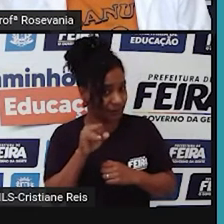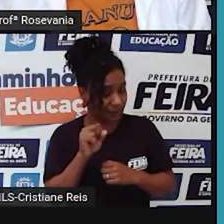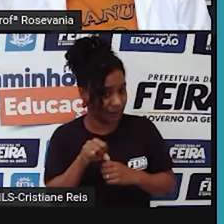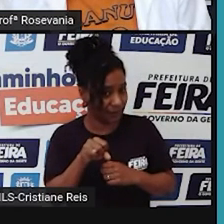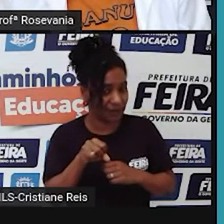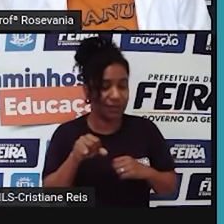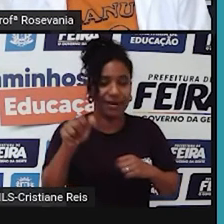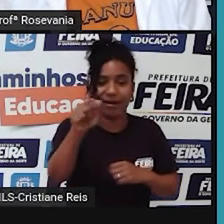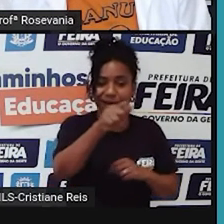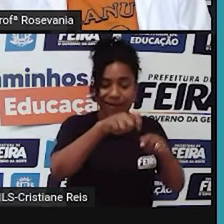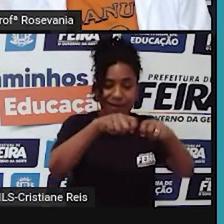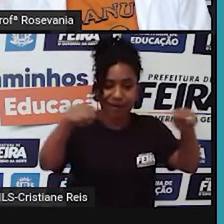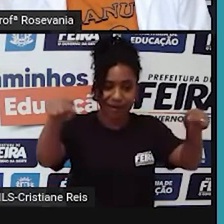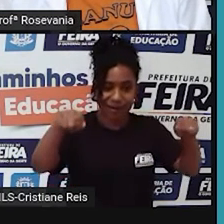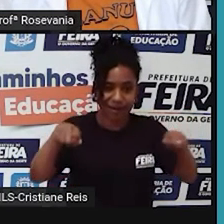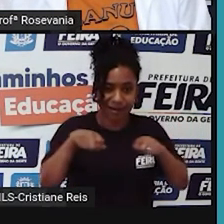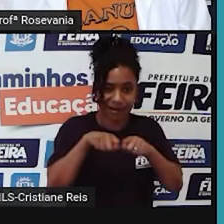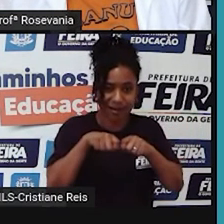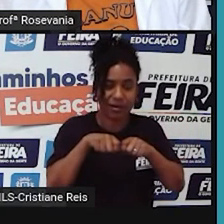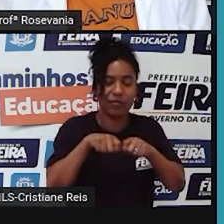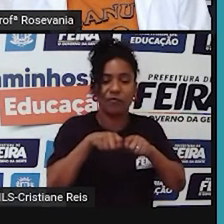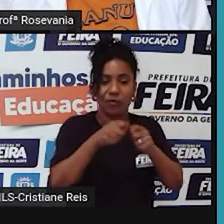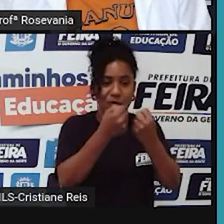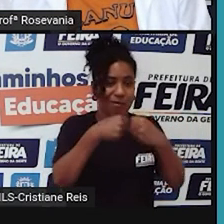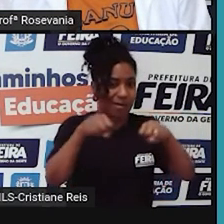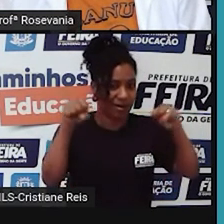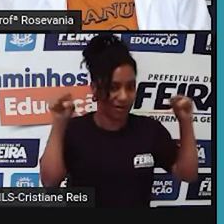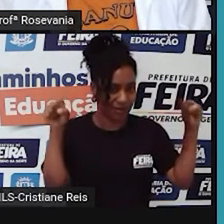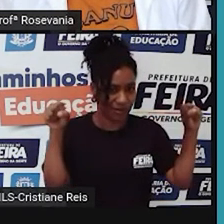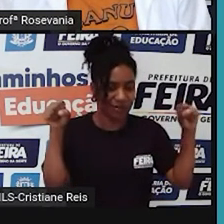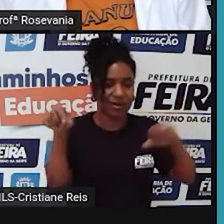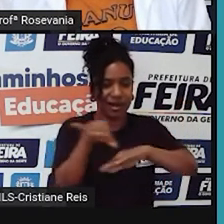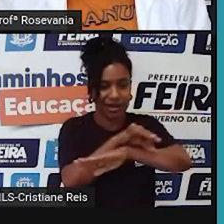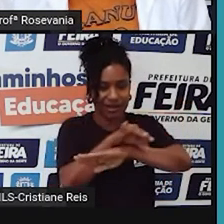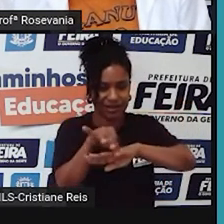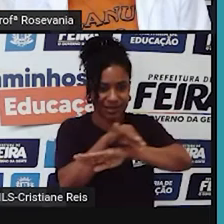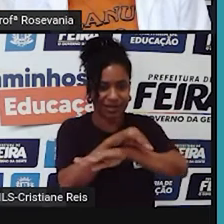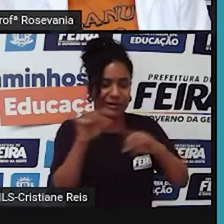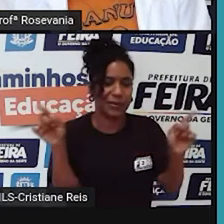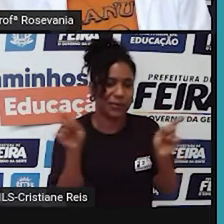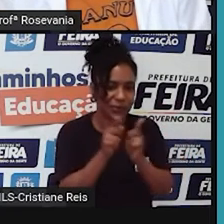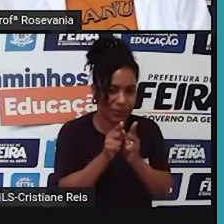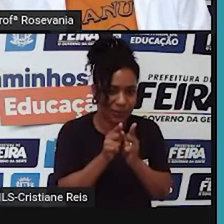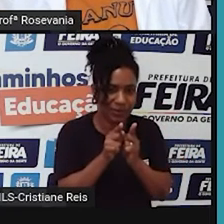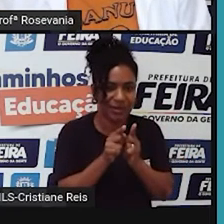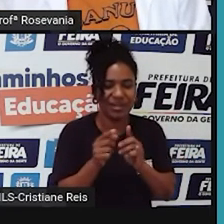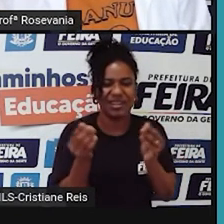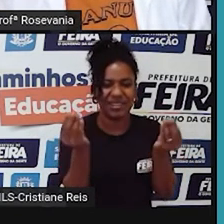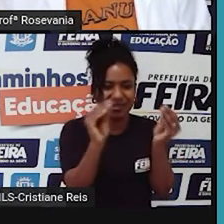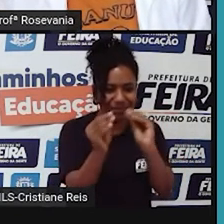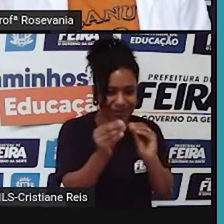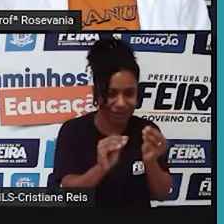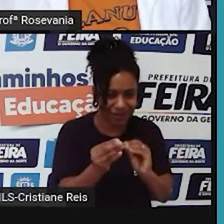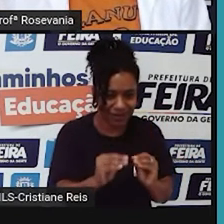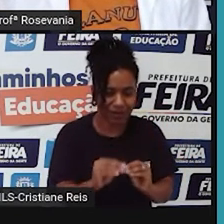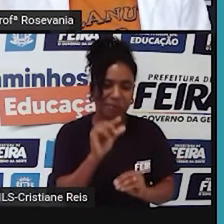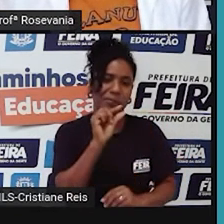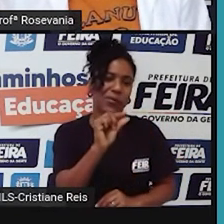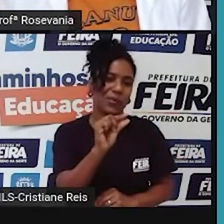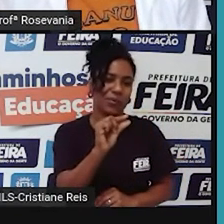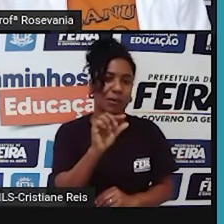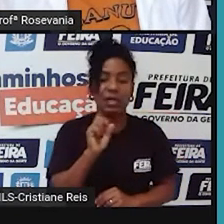é a área, menor a escala, a gente vai ter menos detalhes. Se eu tenho, né, uma